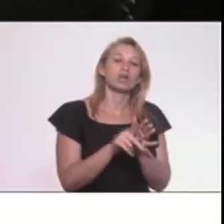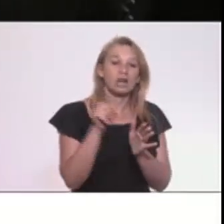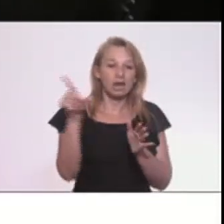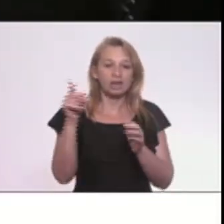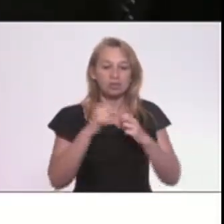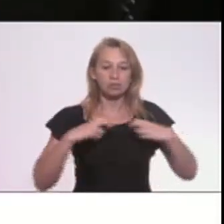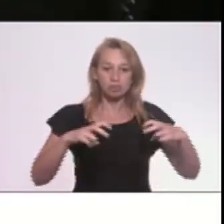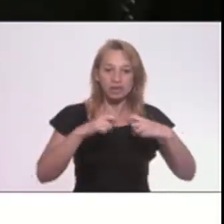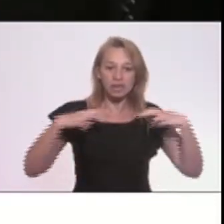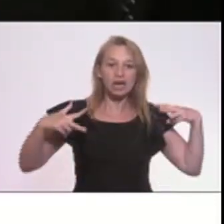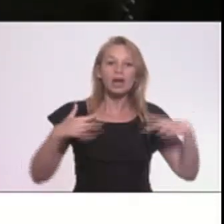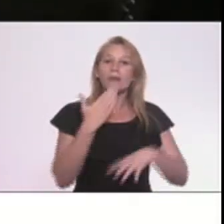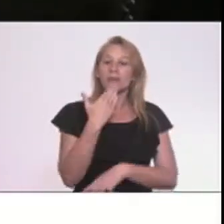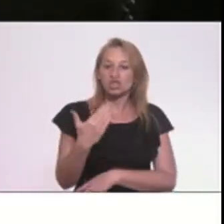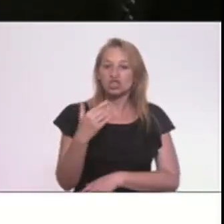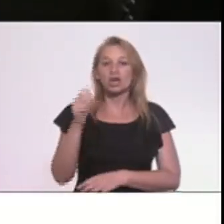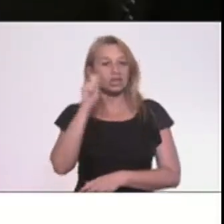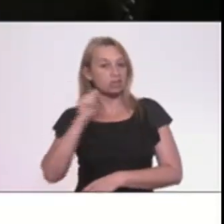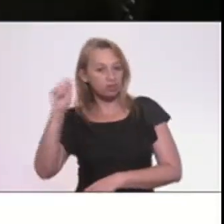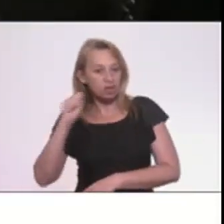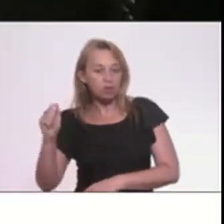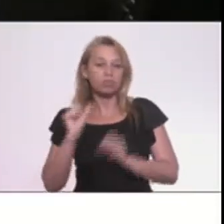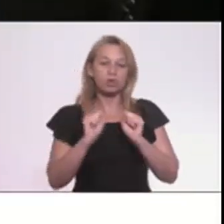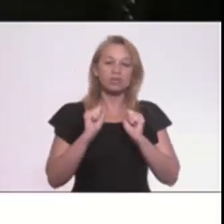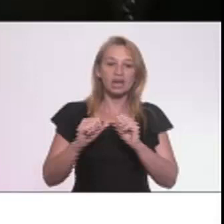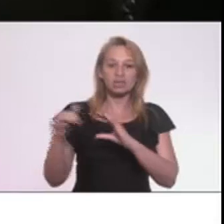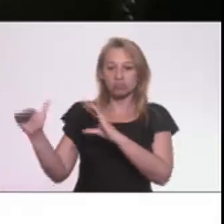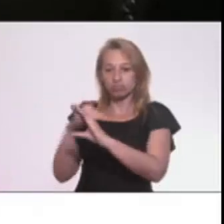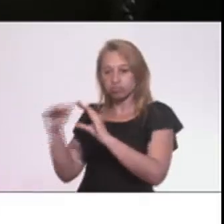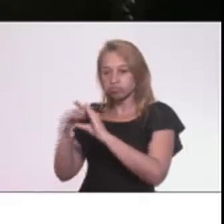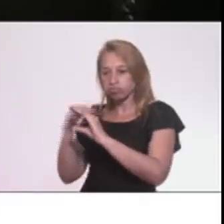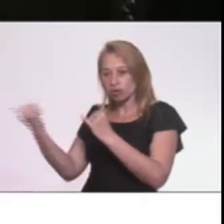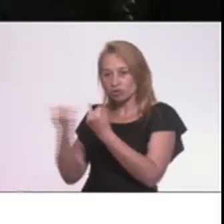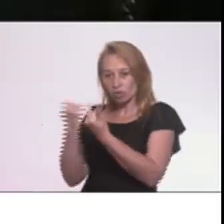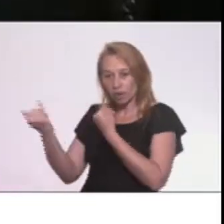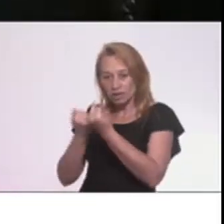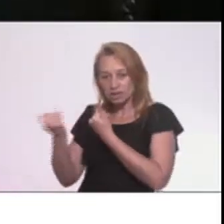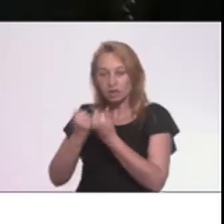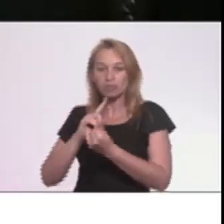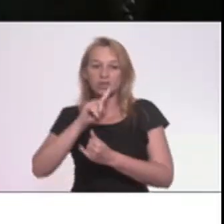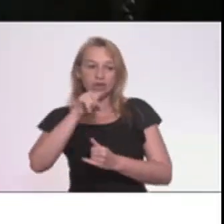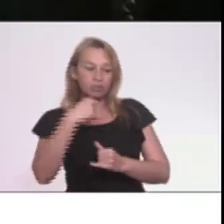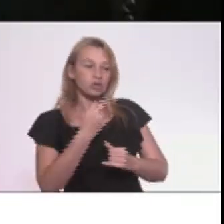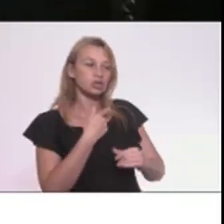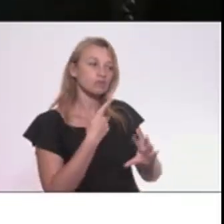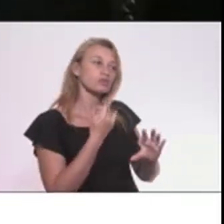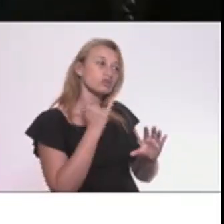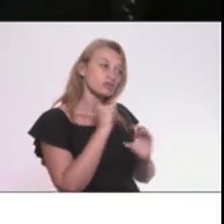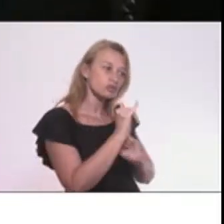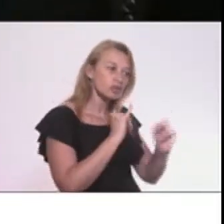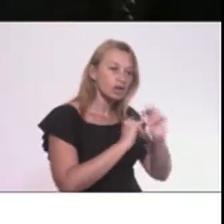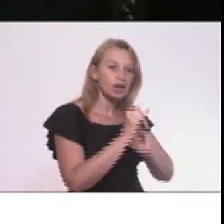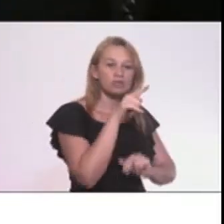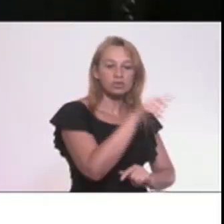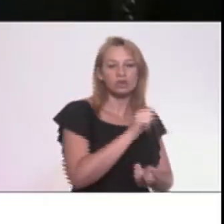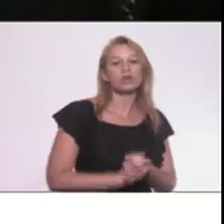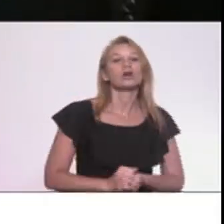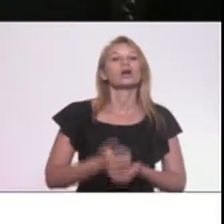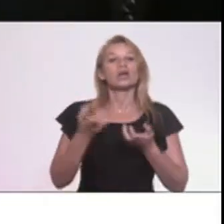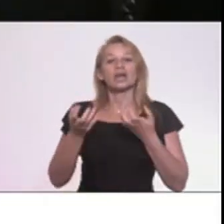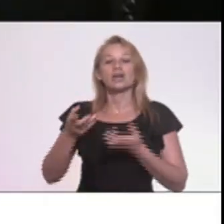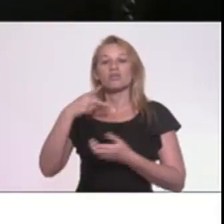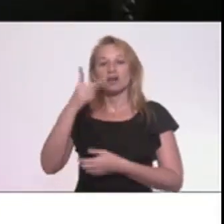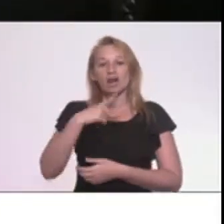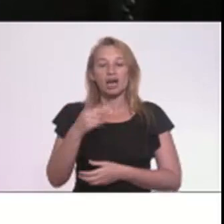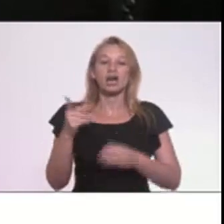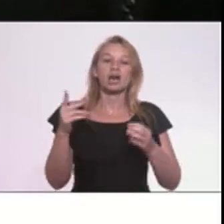à assessoria que pudesse me trazer alguma informação para eu poder passar para Vossa Excelência. Quero dizer que, em relação